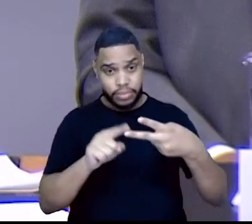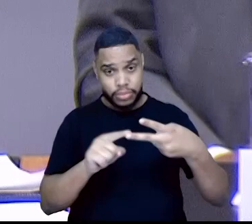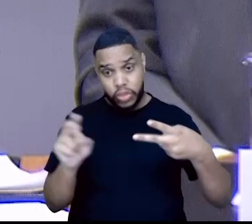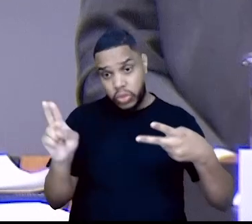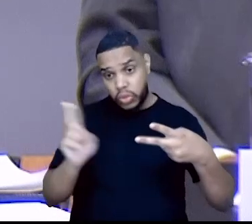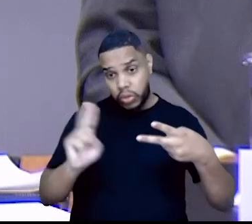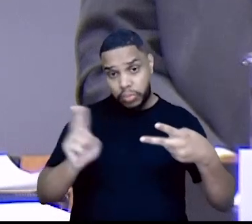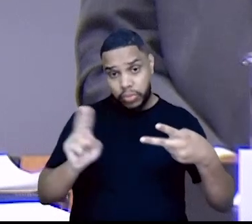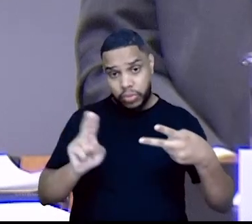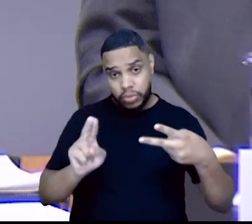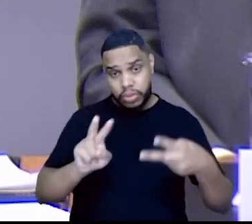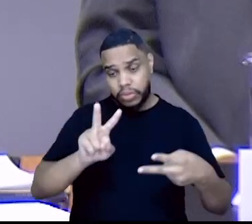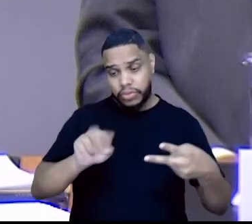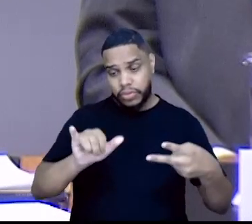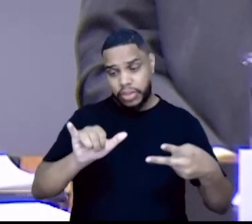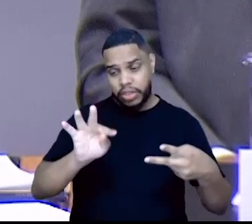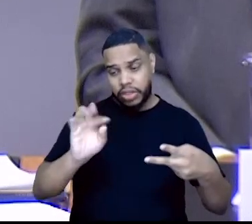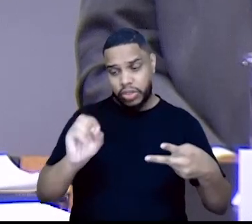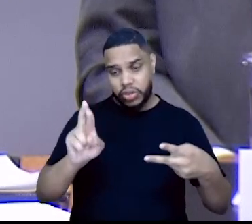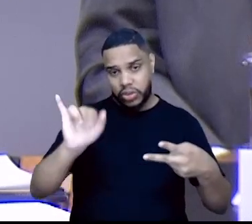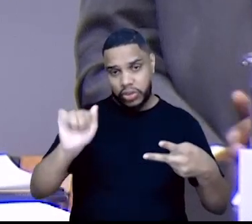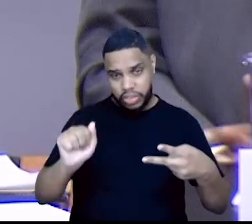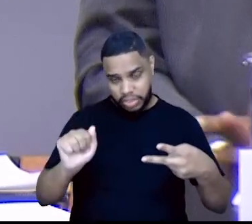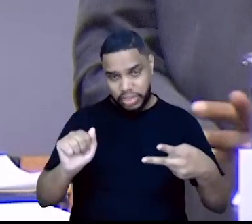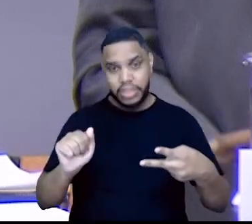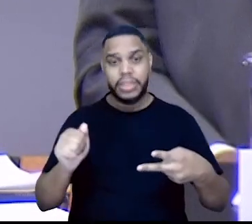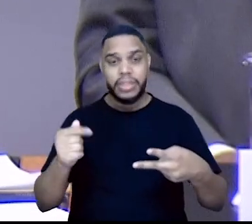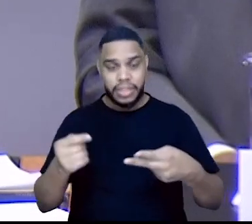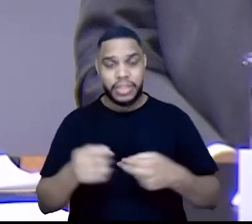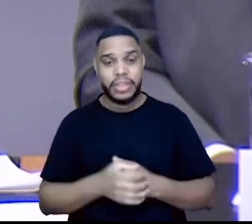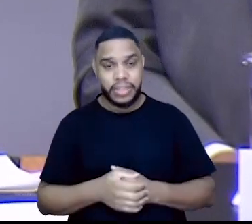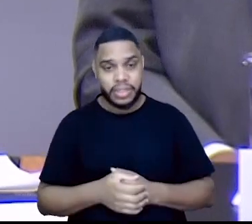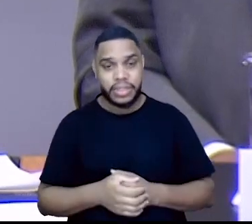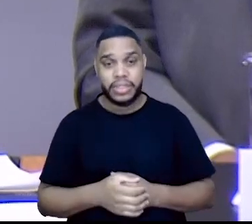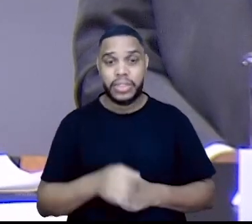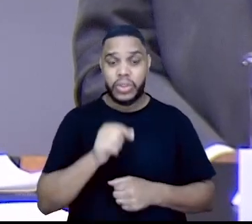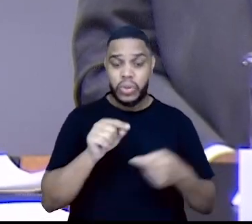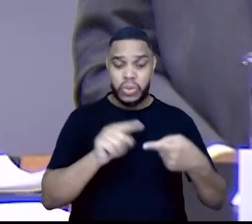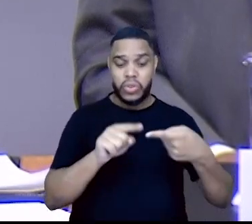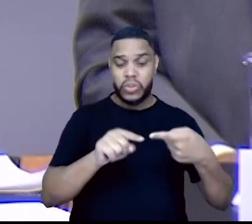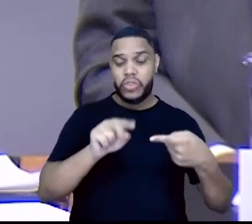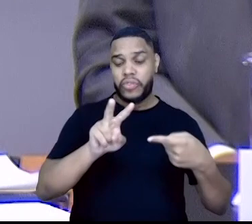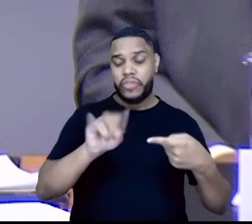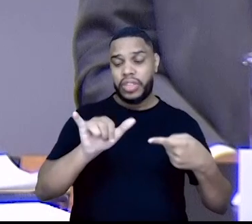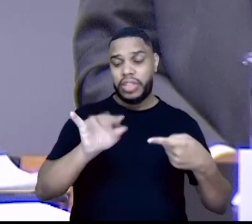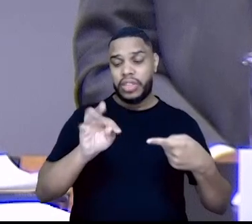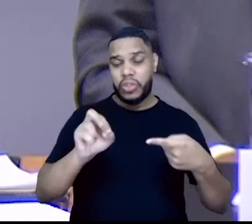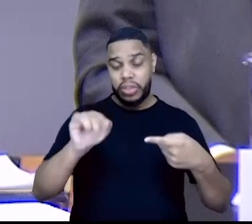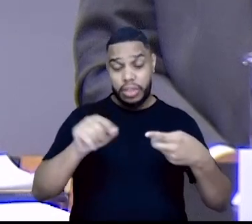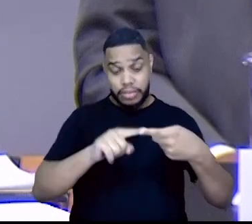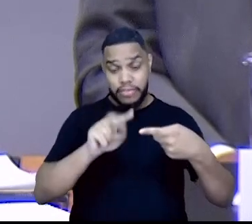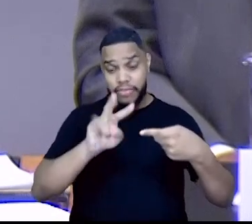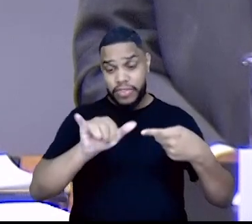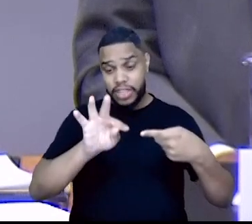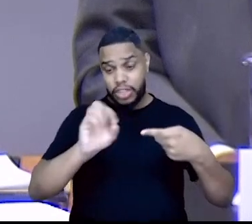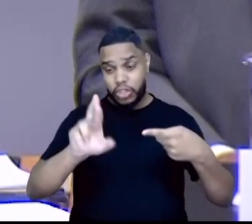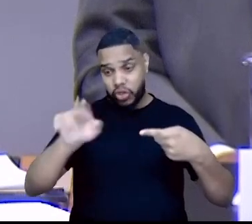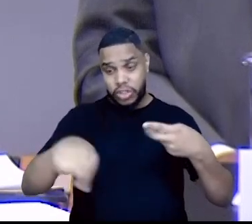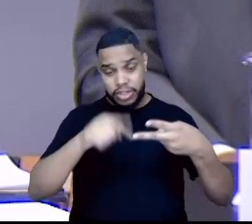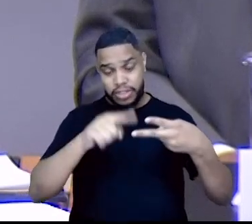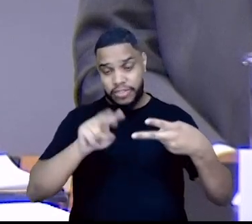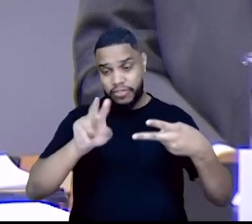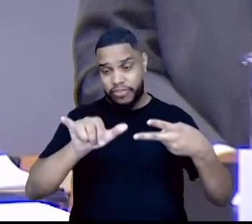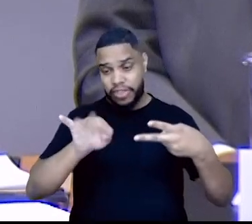se chama Vitória, que nós lá somos da paridade de gênero. Temos um chamado Vitória, que agrupa